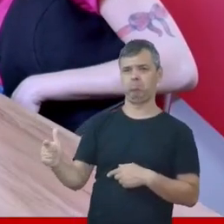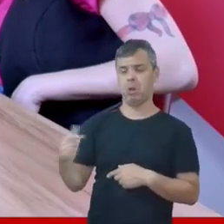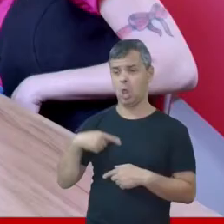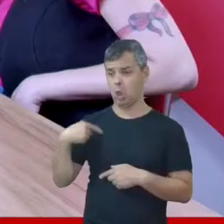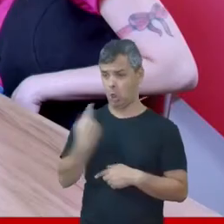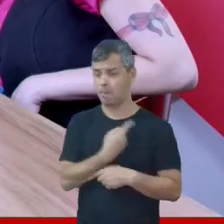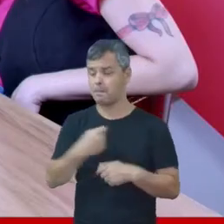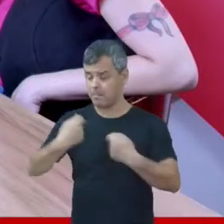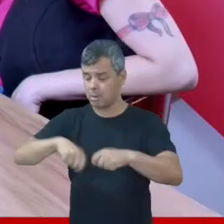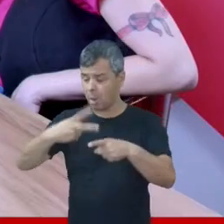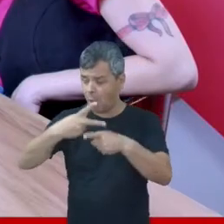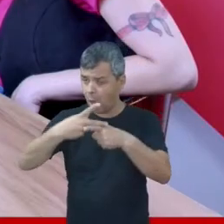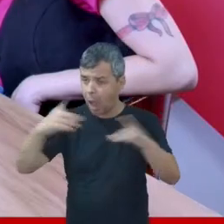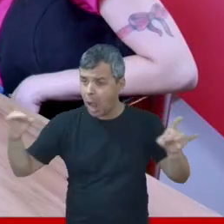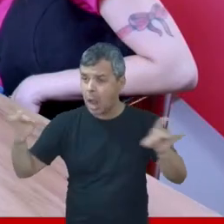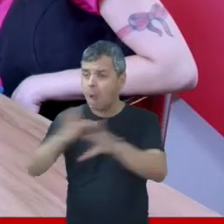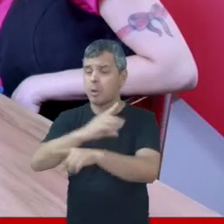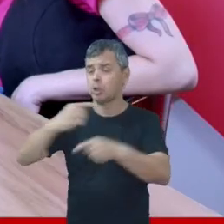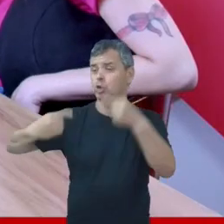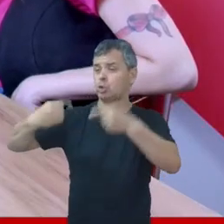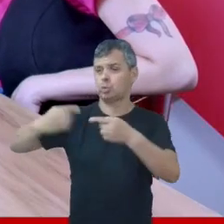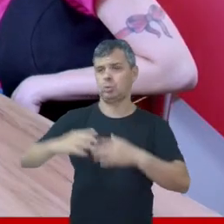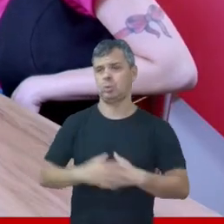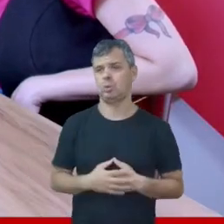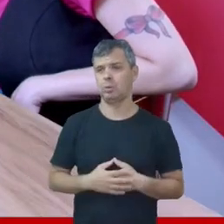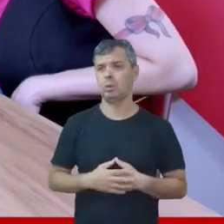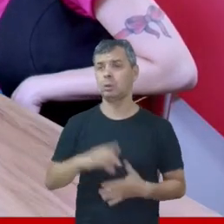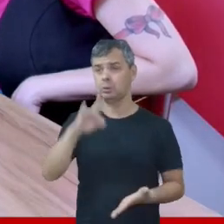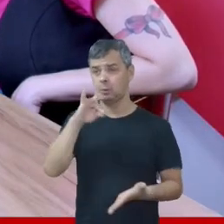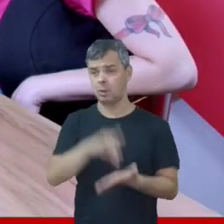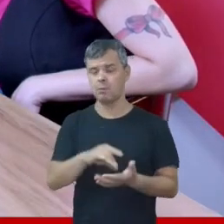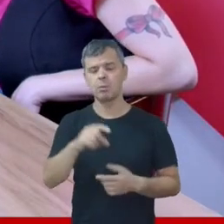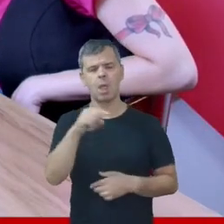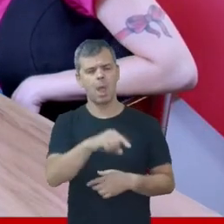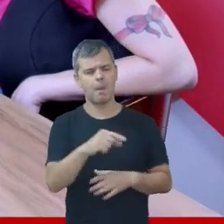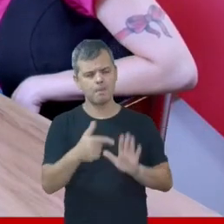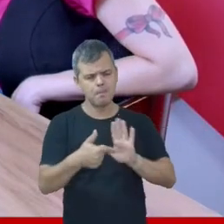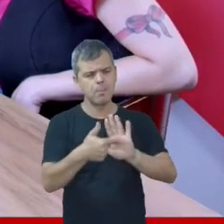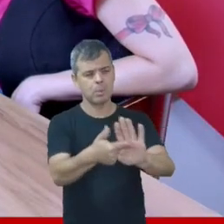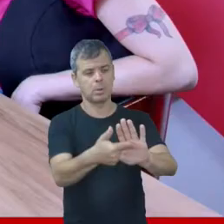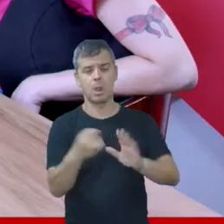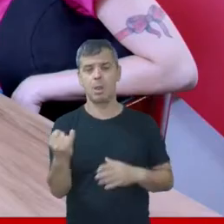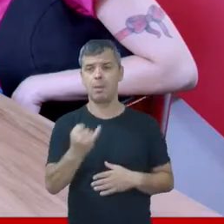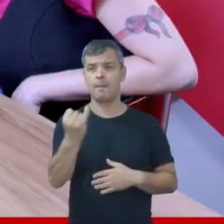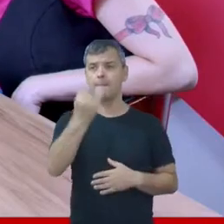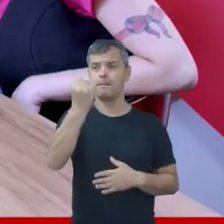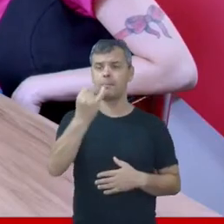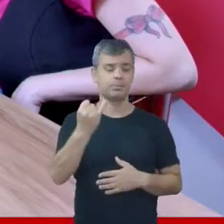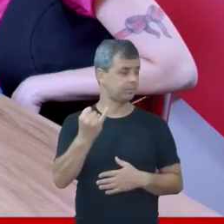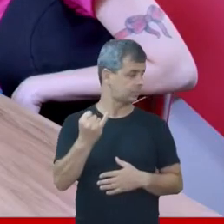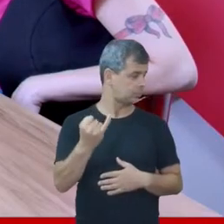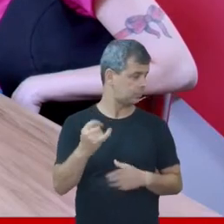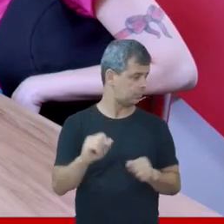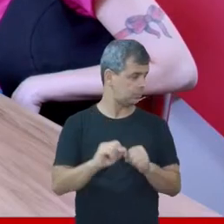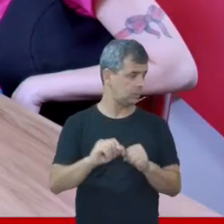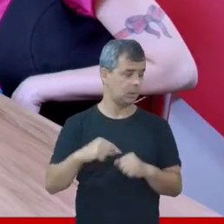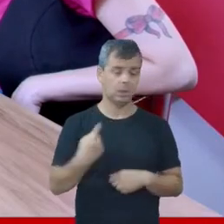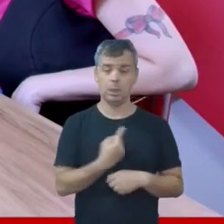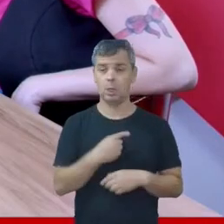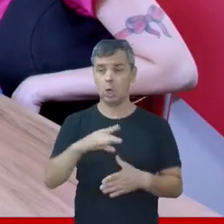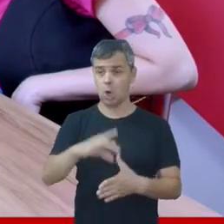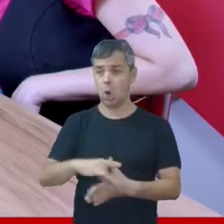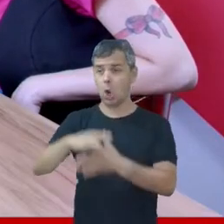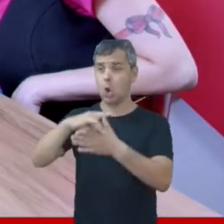precisa vencer esse discurso que já não dá mais. Com certeza. E você pontuou a importância que os